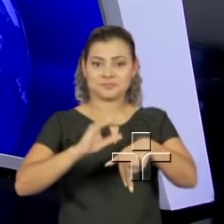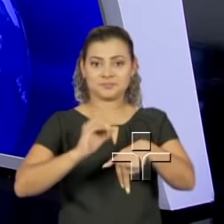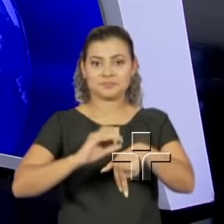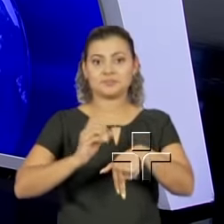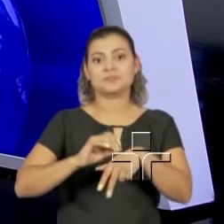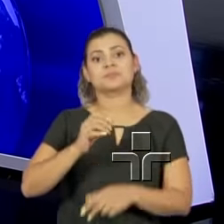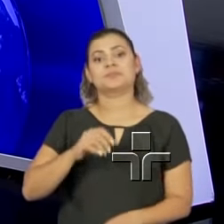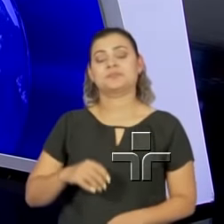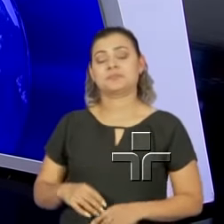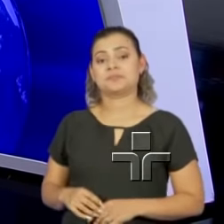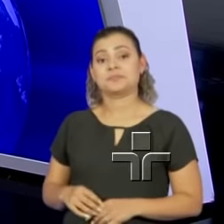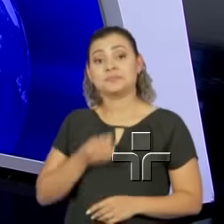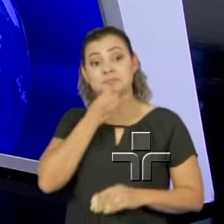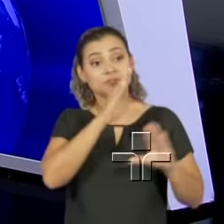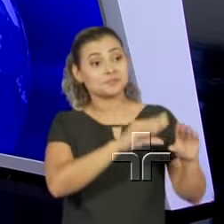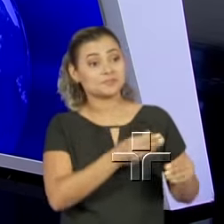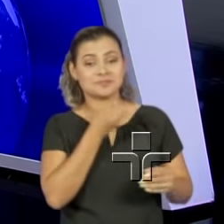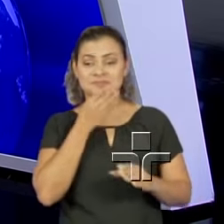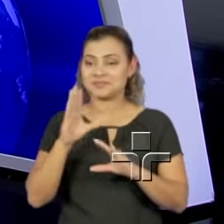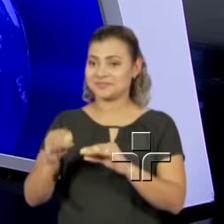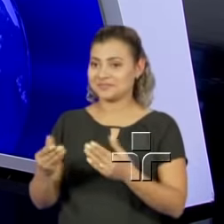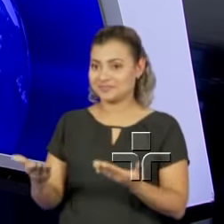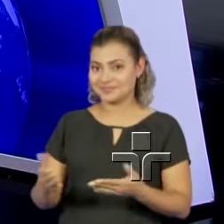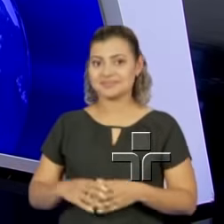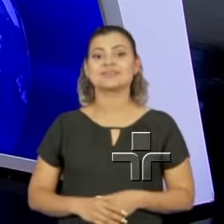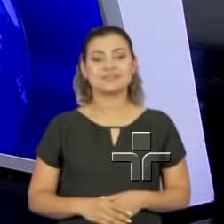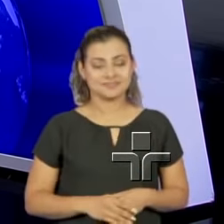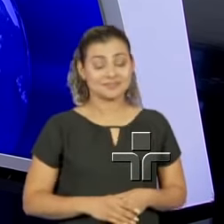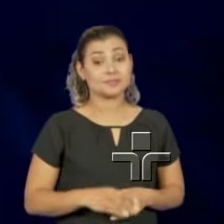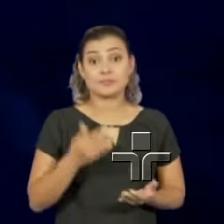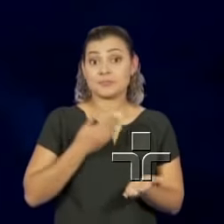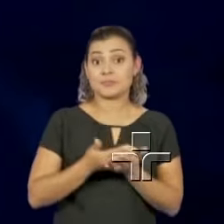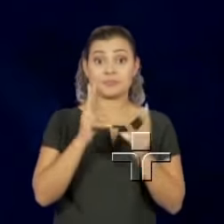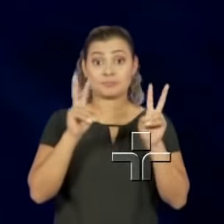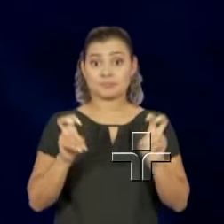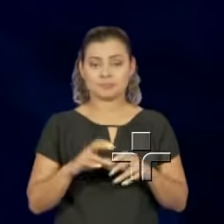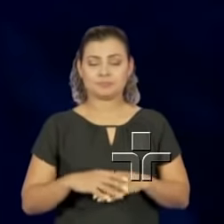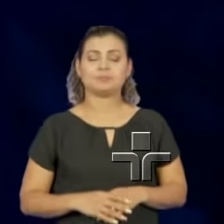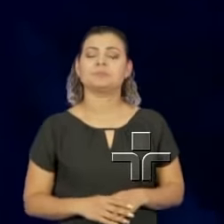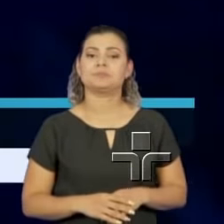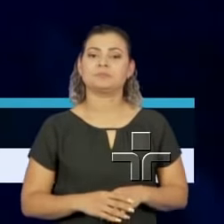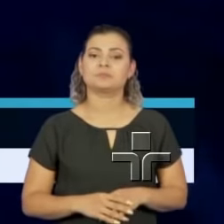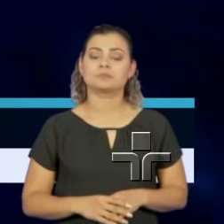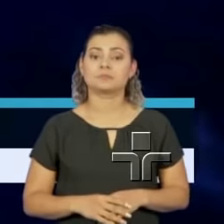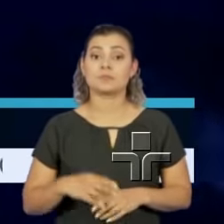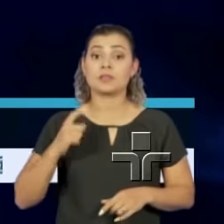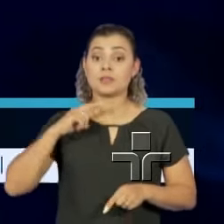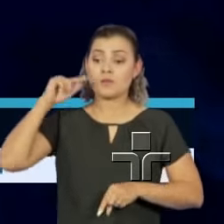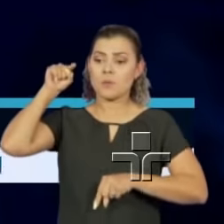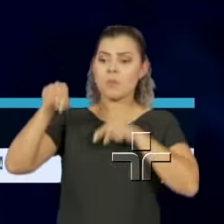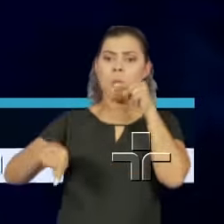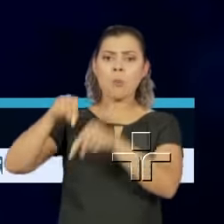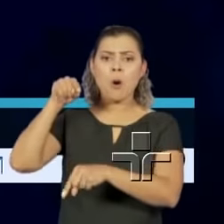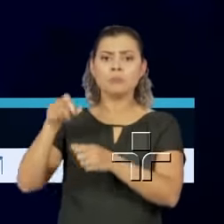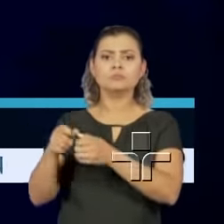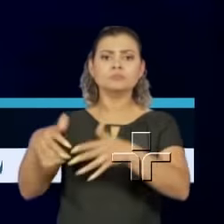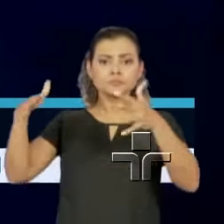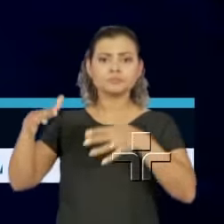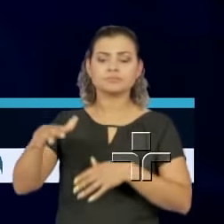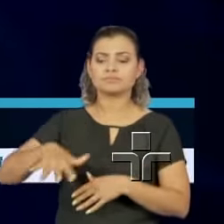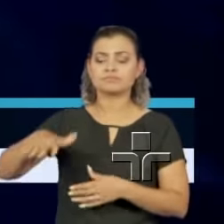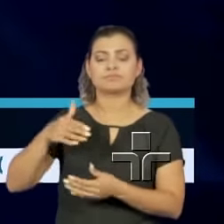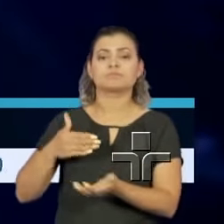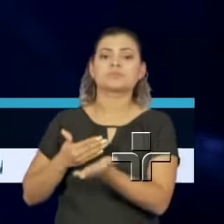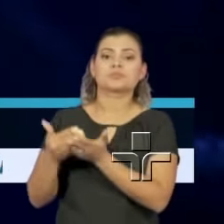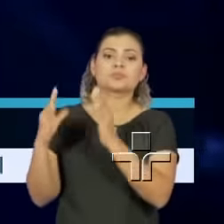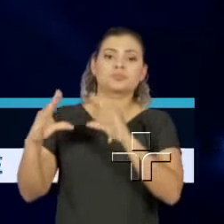noite, senhores. Sejam bem-vindos. Boa noite. Vamos ao primeiro assunto. Novos ataques de mísseis aconteceram no início da